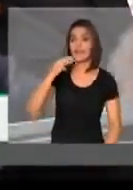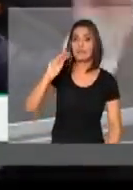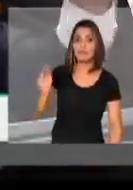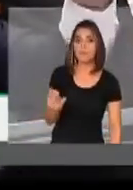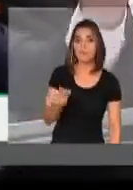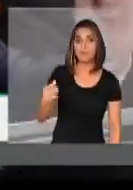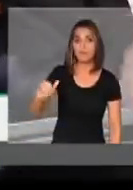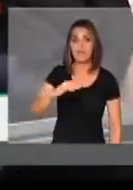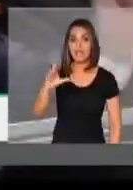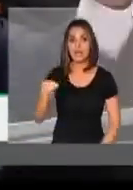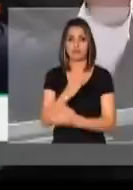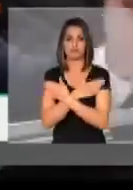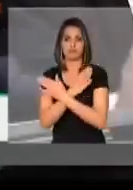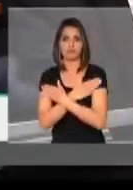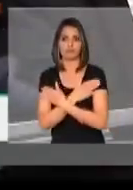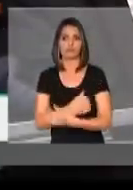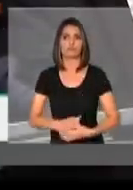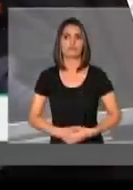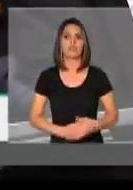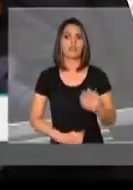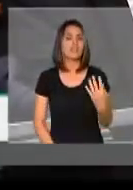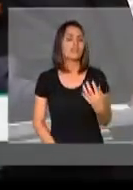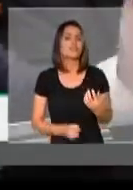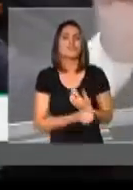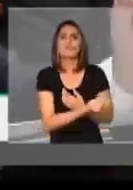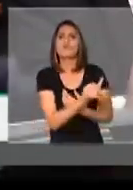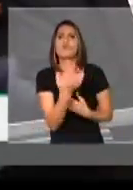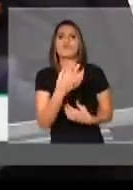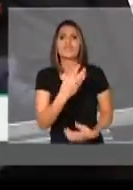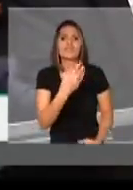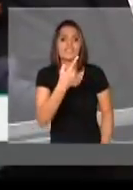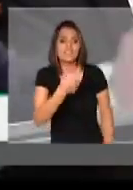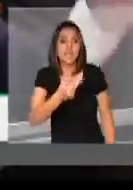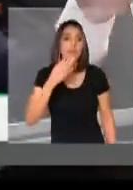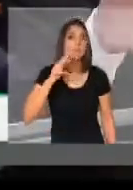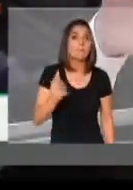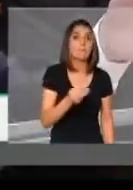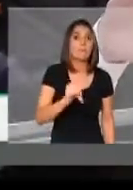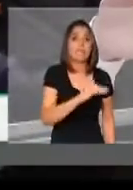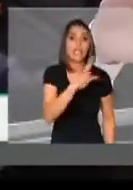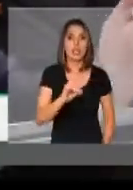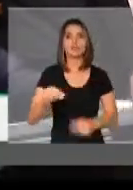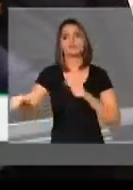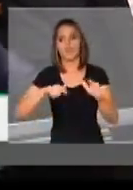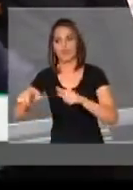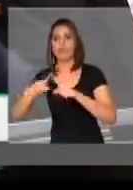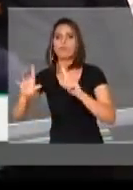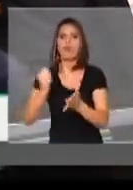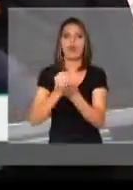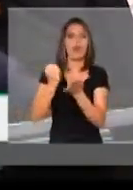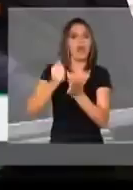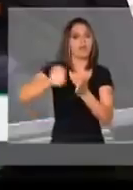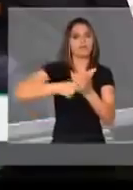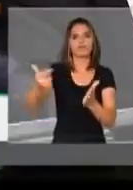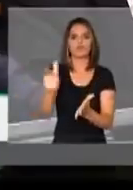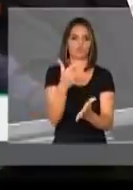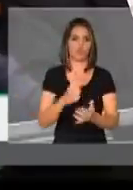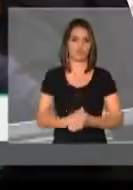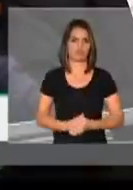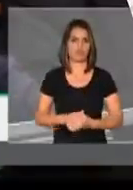13 milhões de brasileiros desempregados e 37 precarizados sem carteira de trabalho. 37 milhões. Com esse número, exigir 40